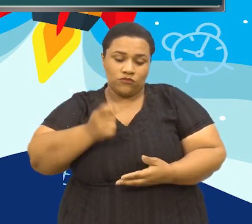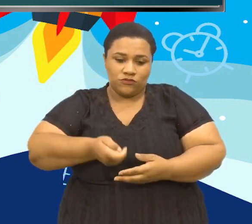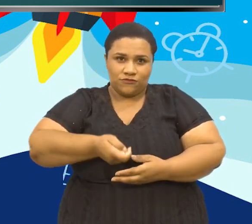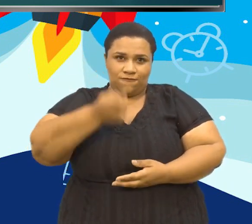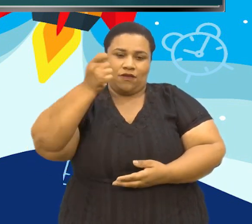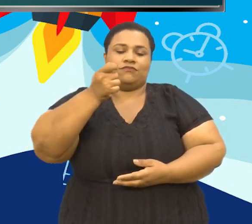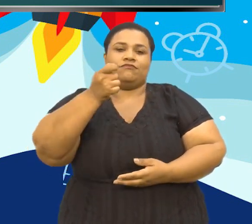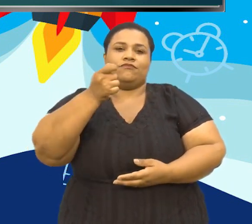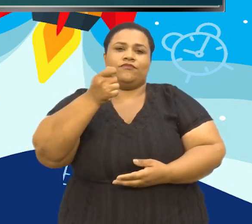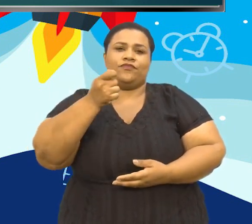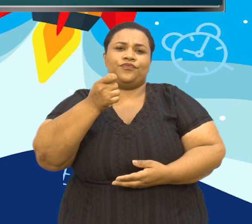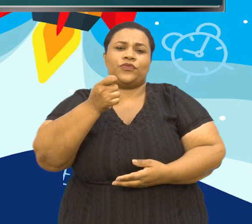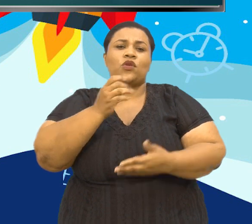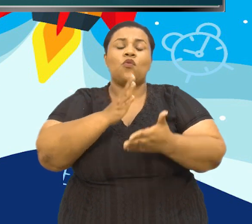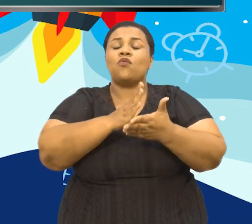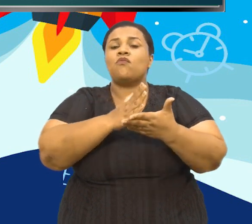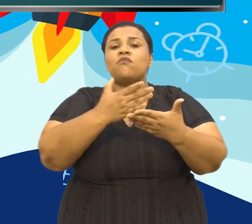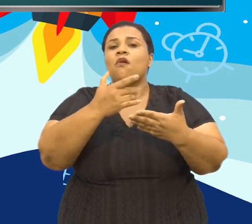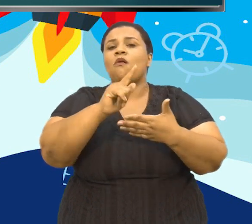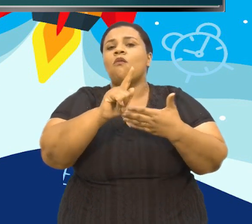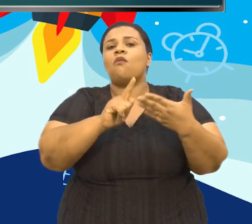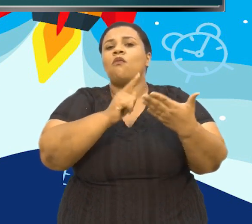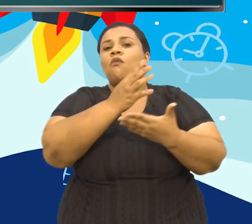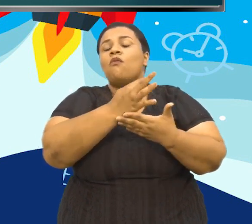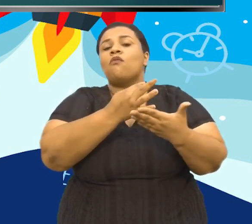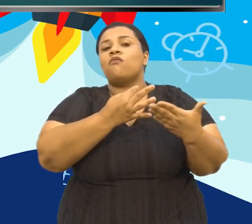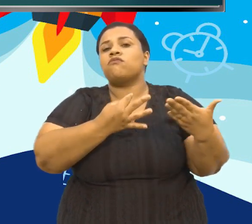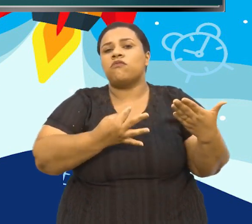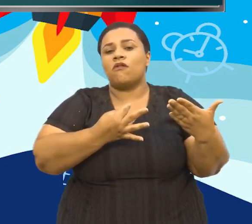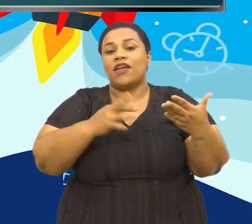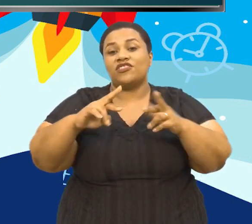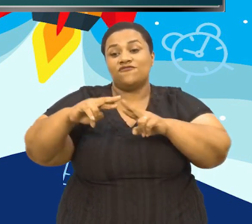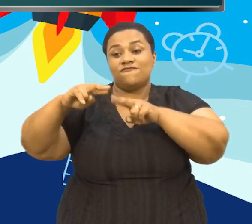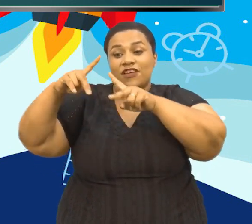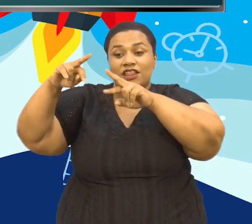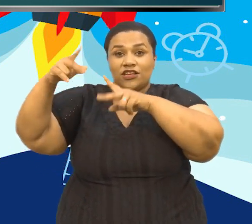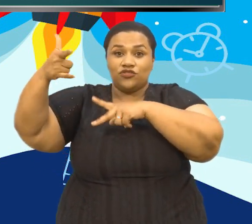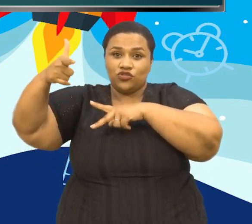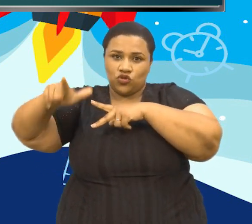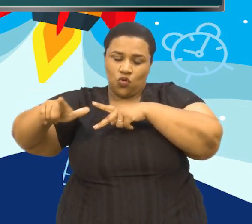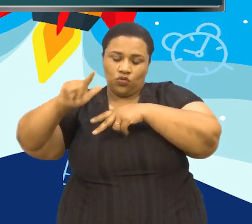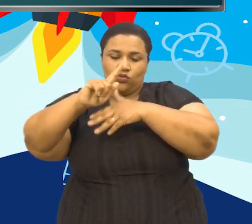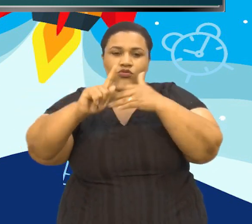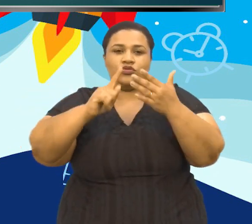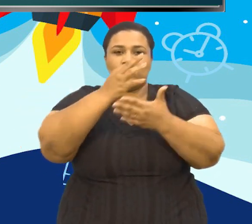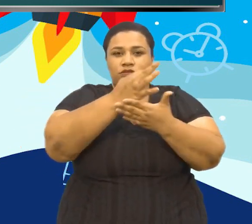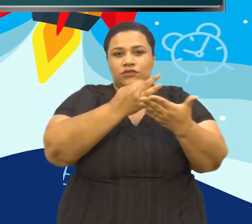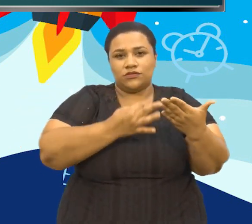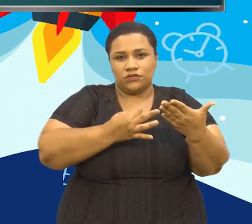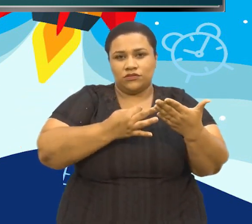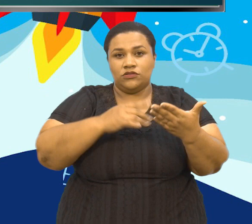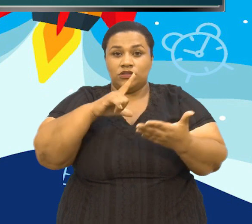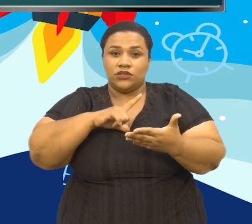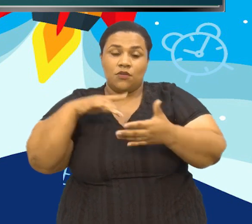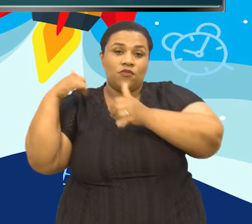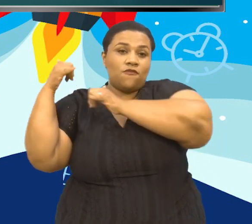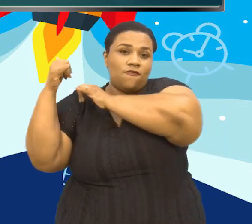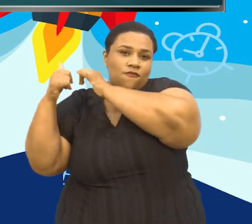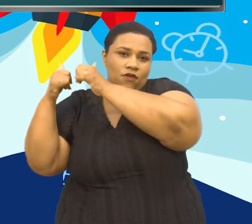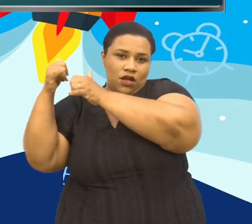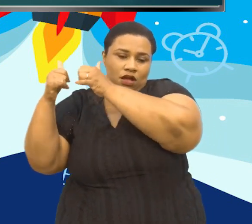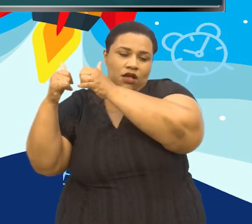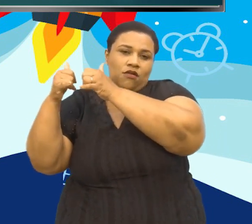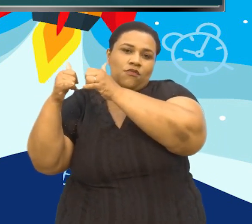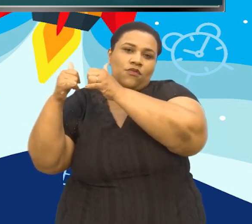O que será que um conto de fadas tem que é diferente de um outro gênero textual? Nós podemos ter também